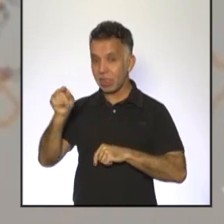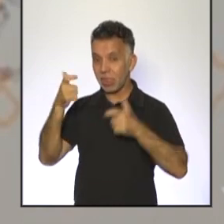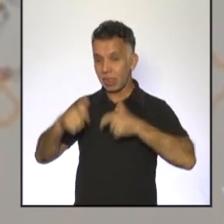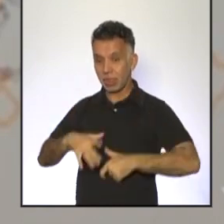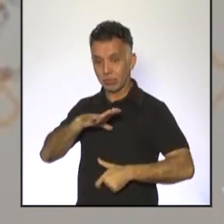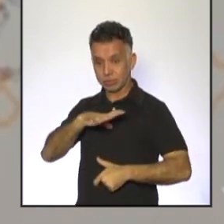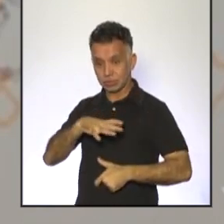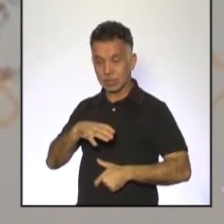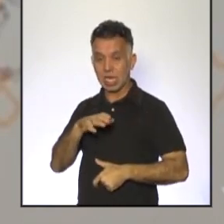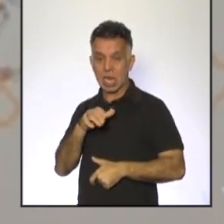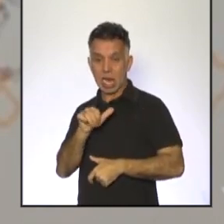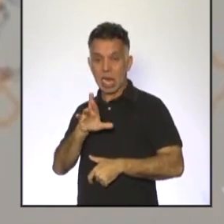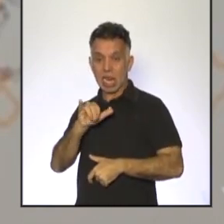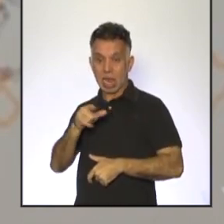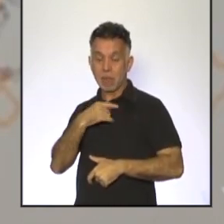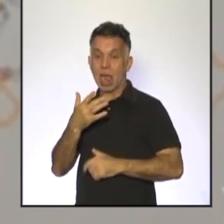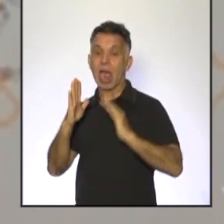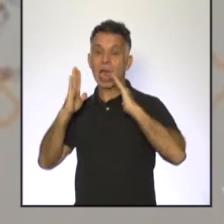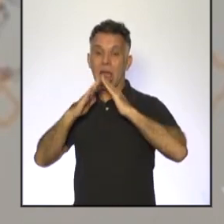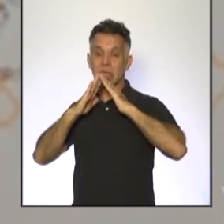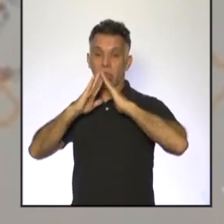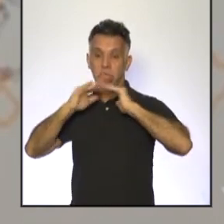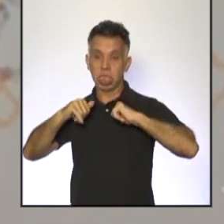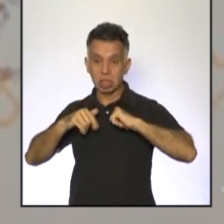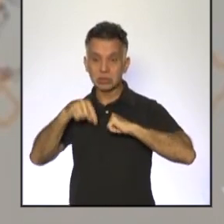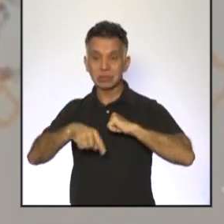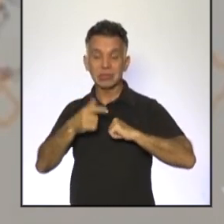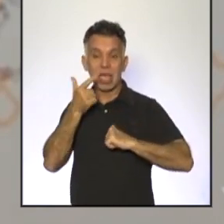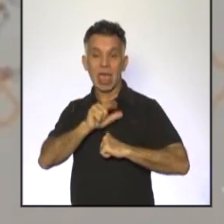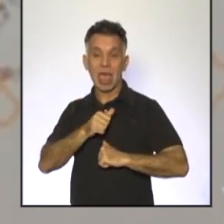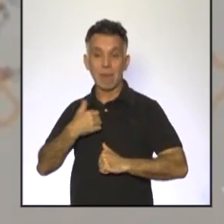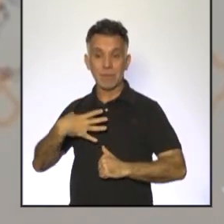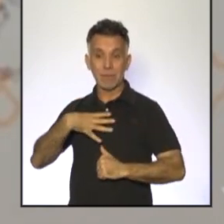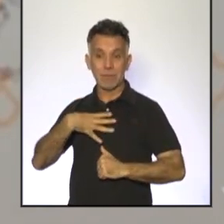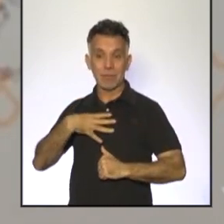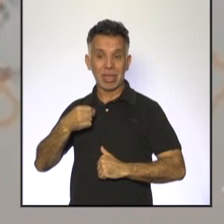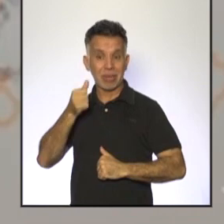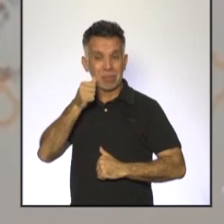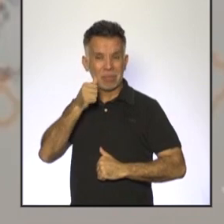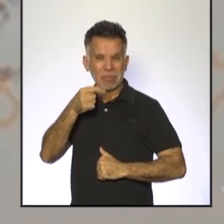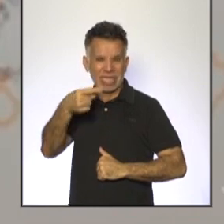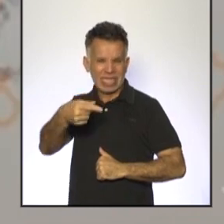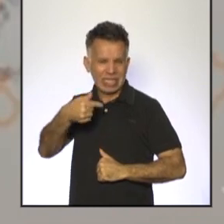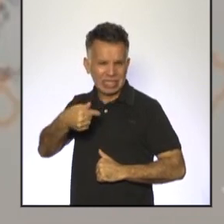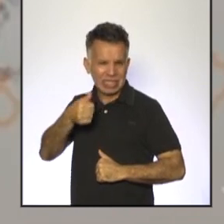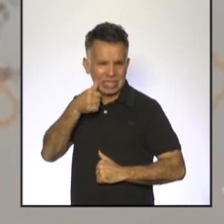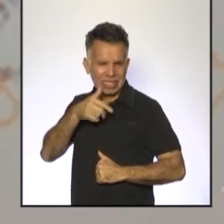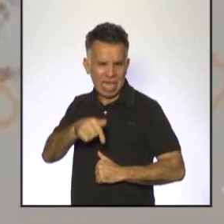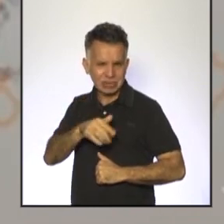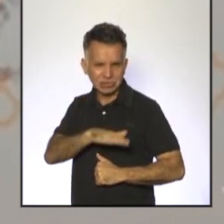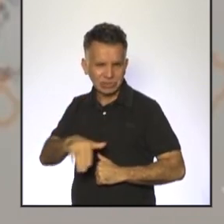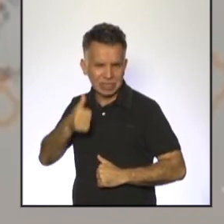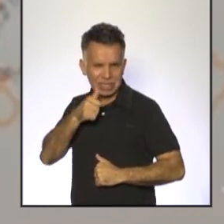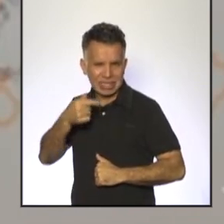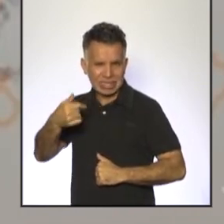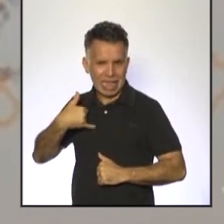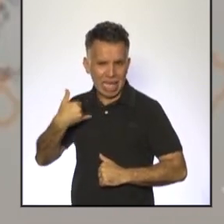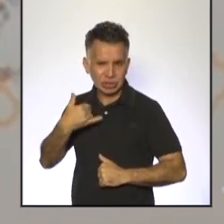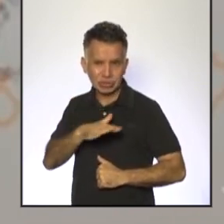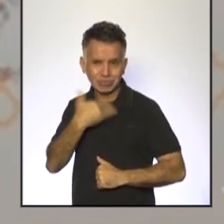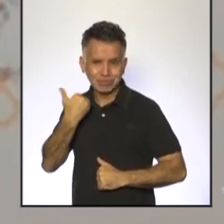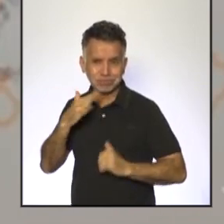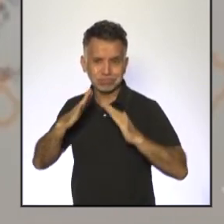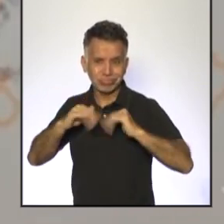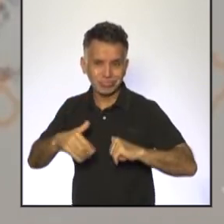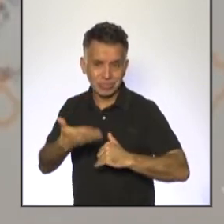distrito, a casa caiu na menininha e a menininha de 7 anos de idade morreu. E aí o grande lance de terremoto aqui no Brasil é que pode